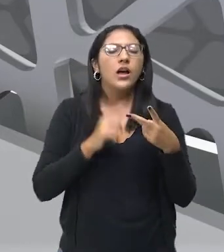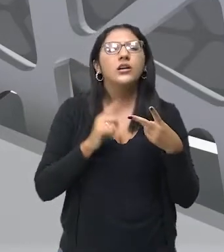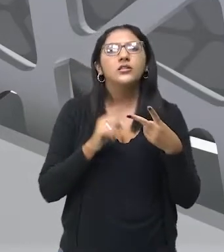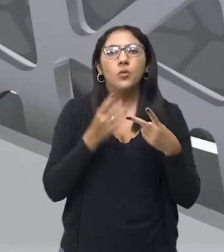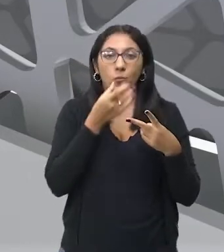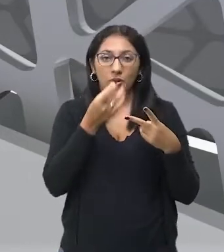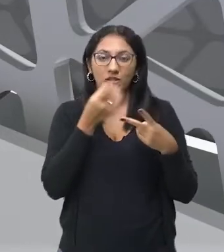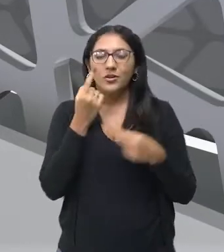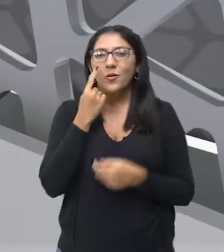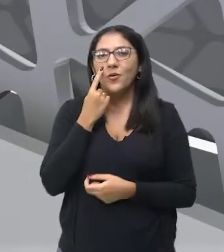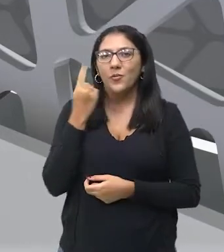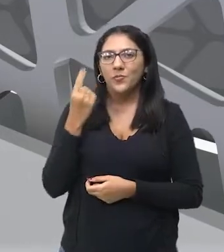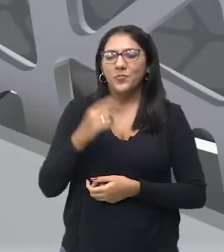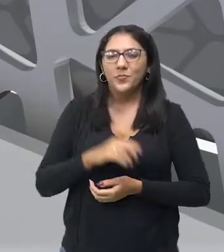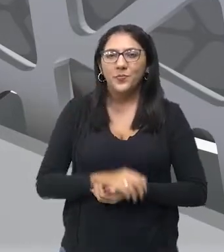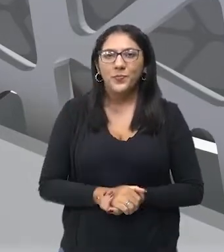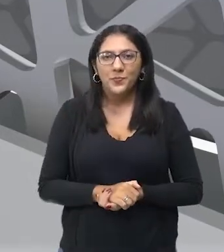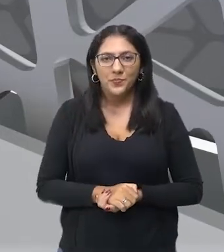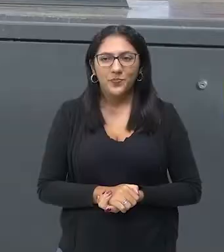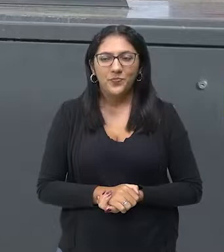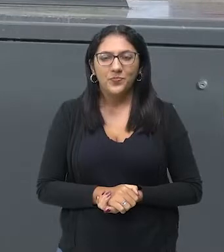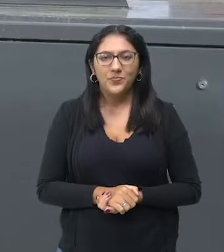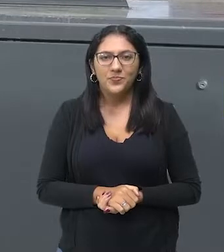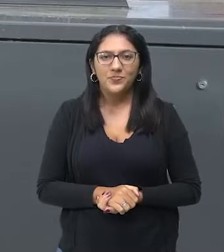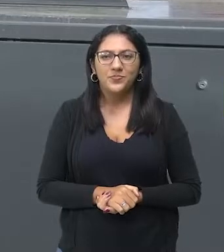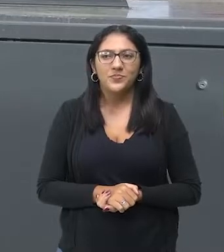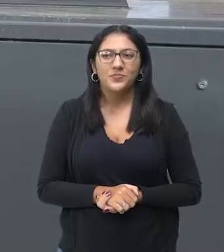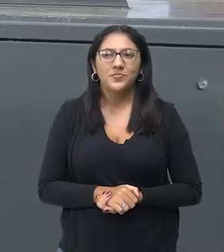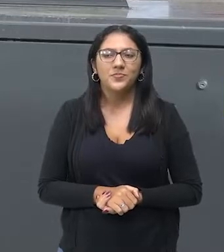que é opinião. Acompanhem aí.